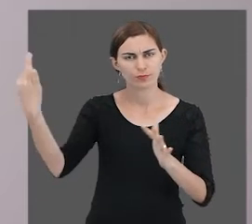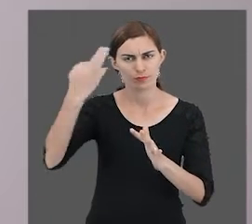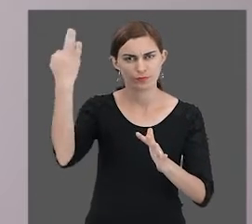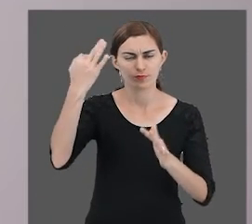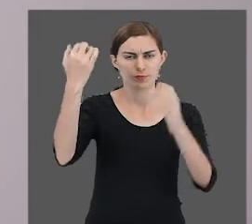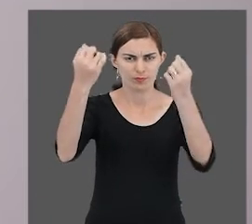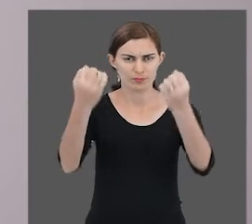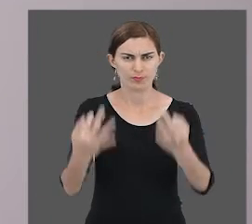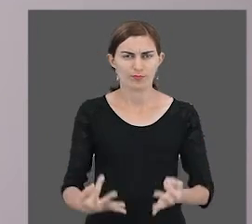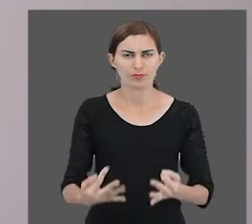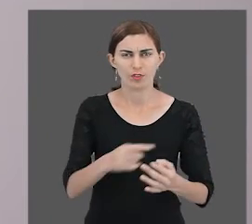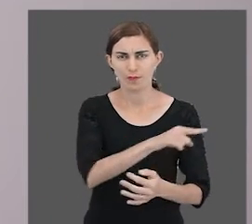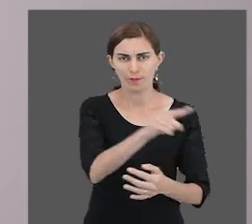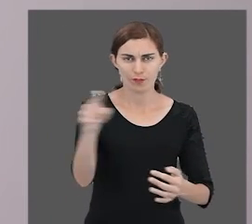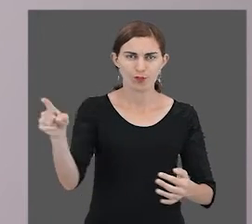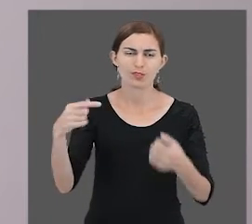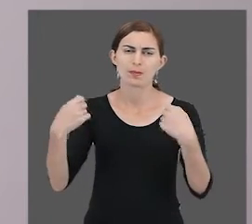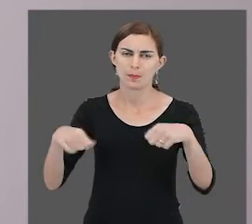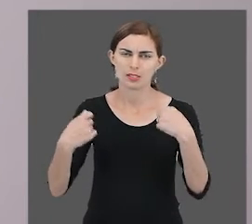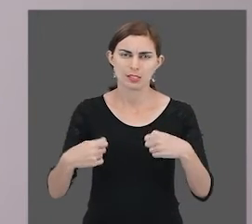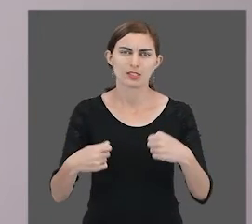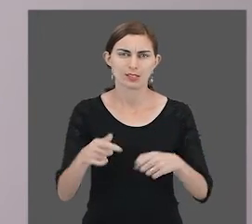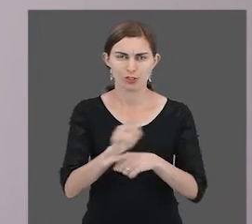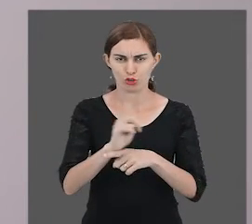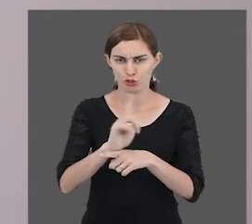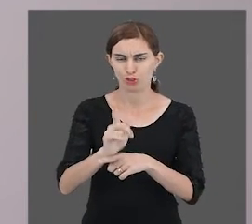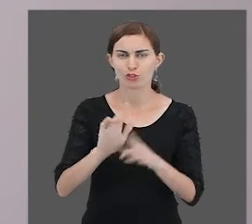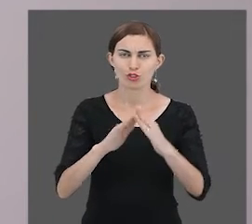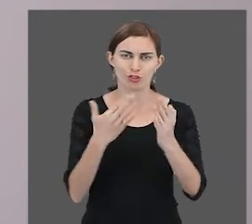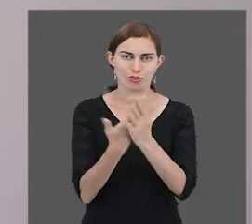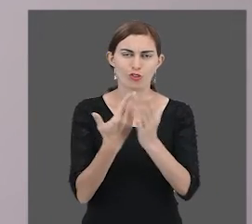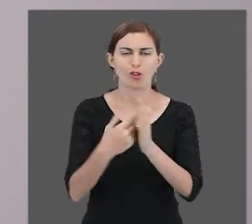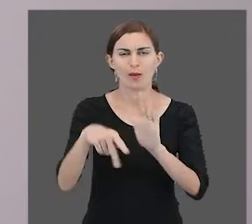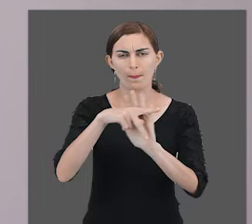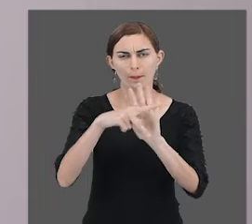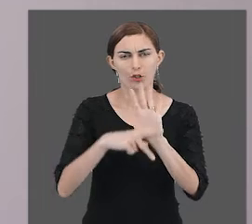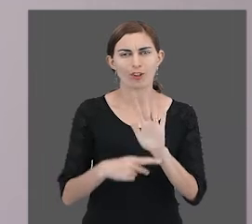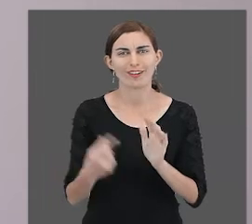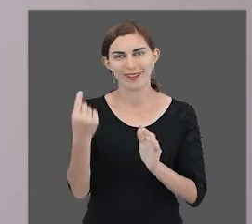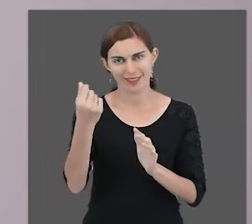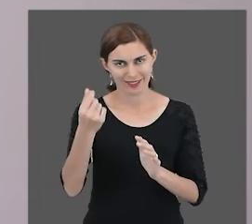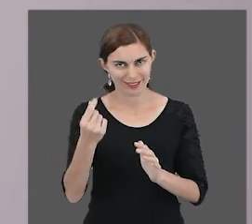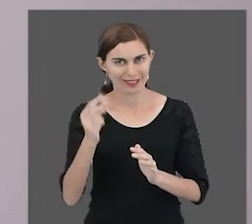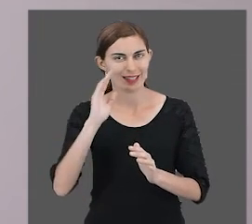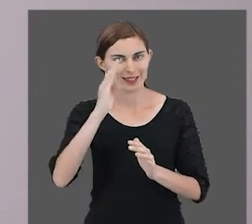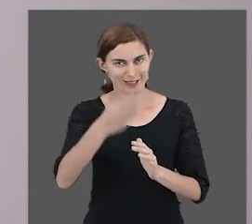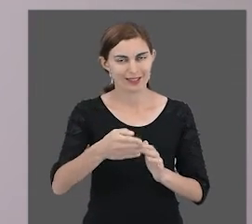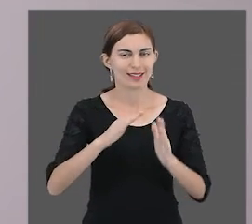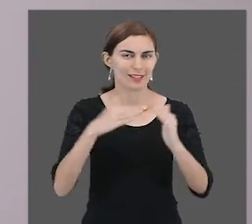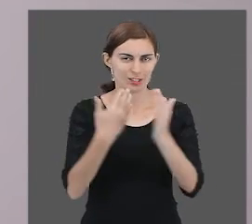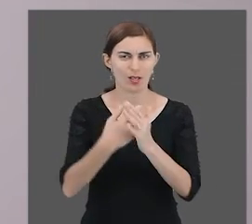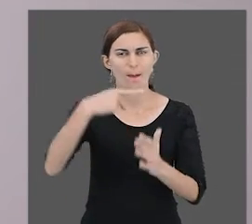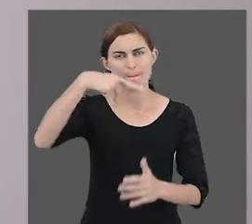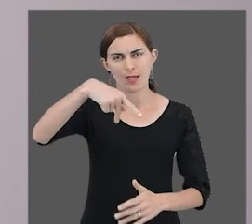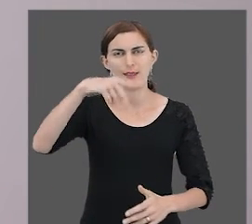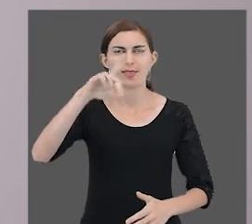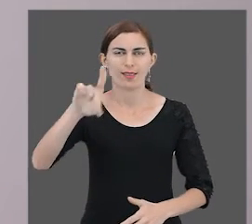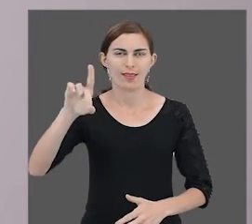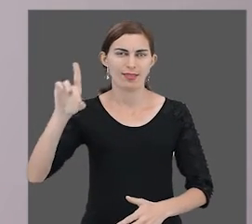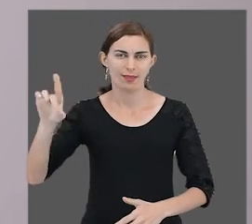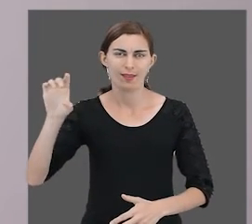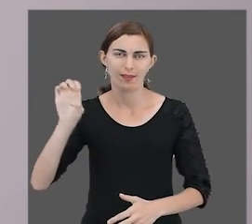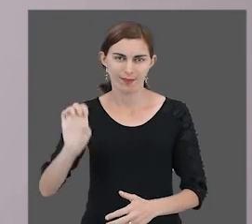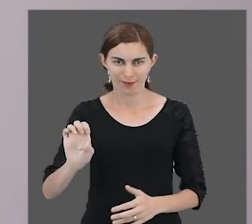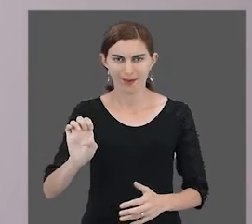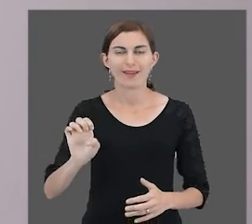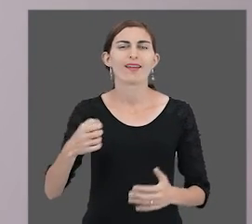quando se trata de você que pretende ser um gestor escolar, que é o programa Dinheiro Direto na Escola. Esse é o programa,